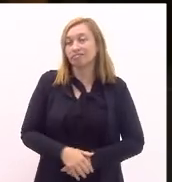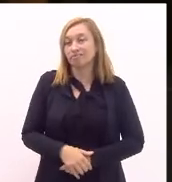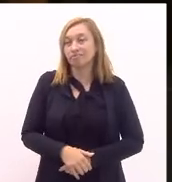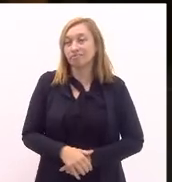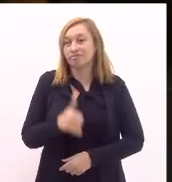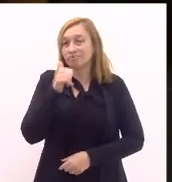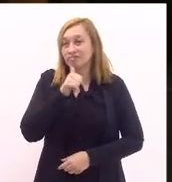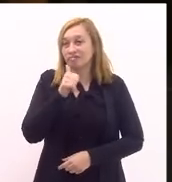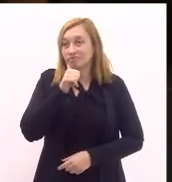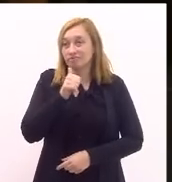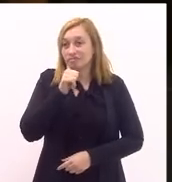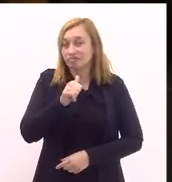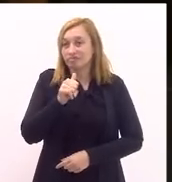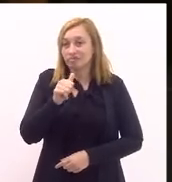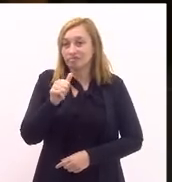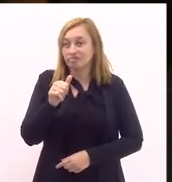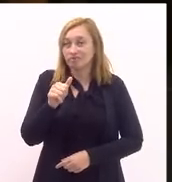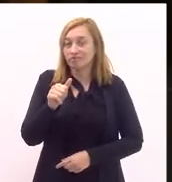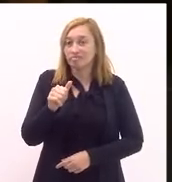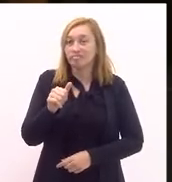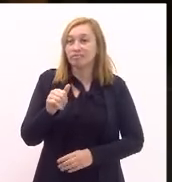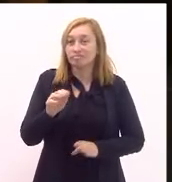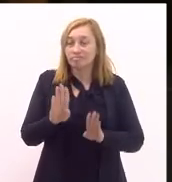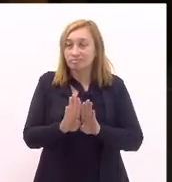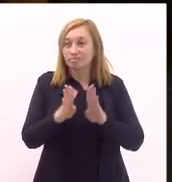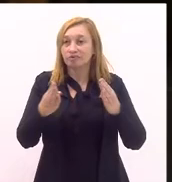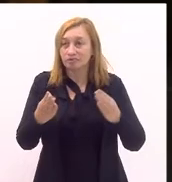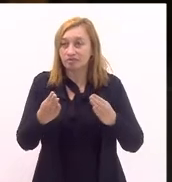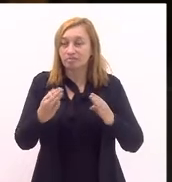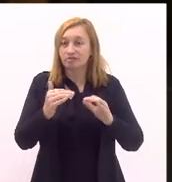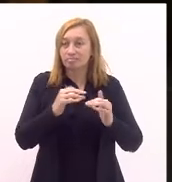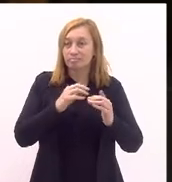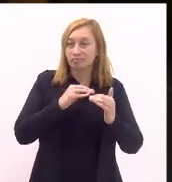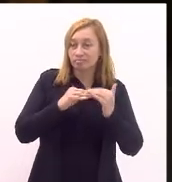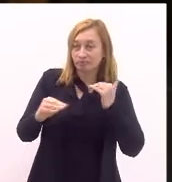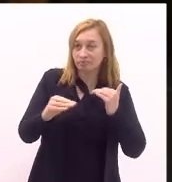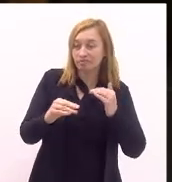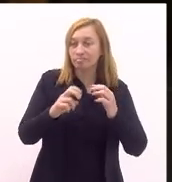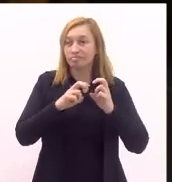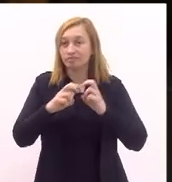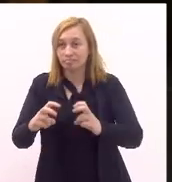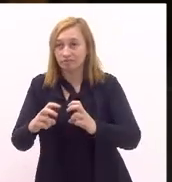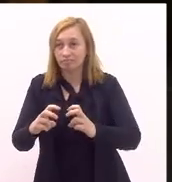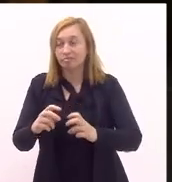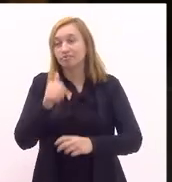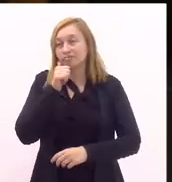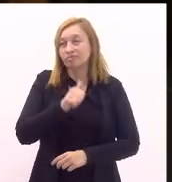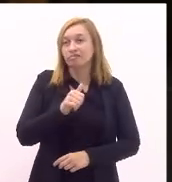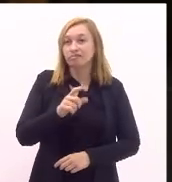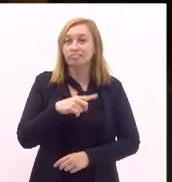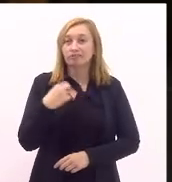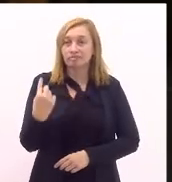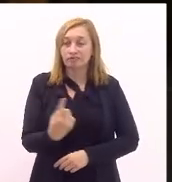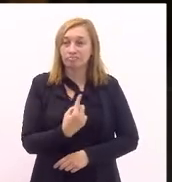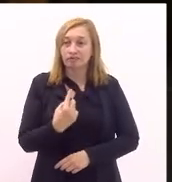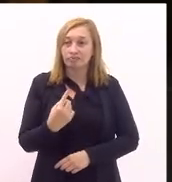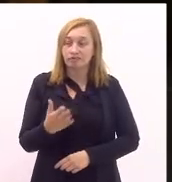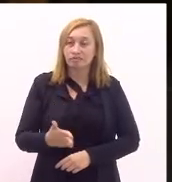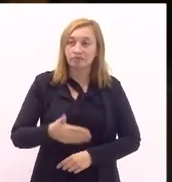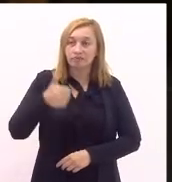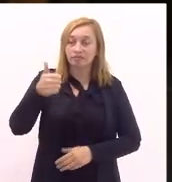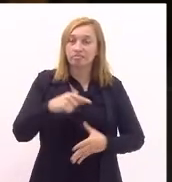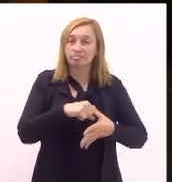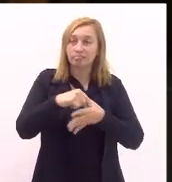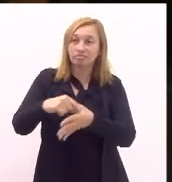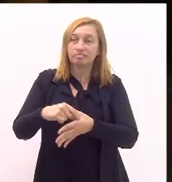das mulheres na porta dos metrôs nos trens e a Benedita da Silva é a nossa maior